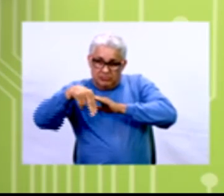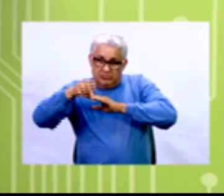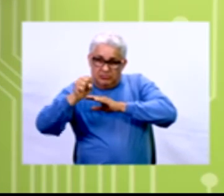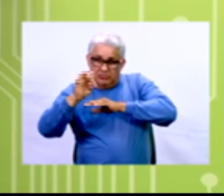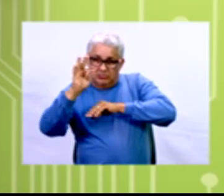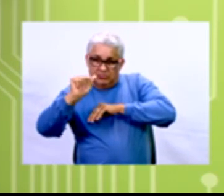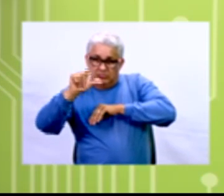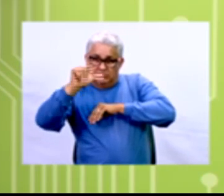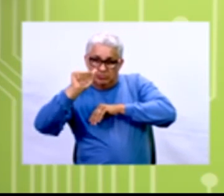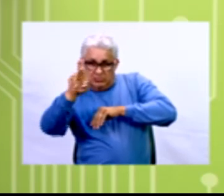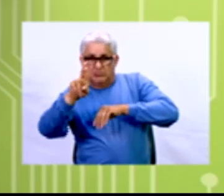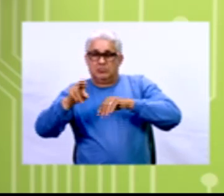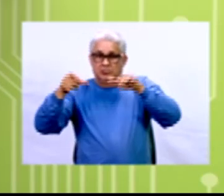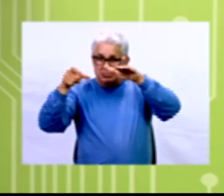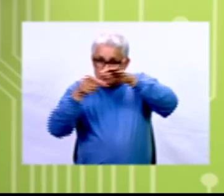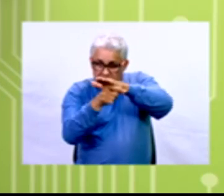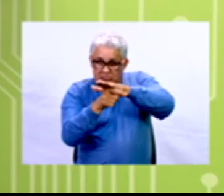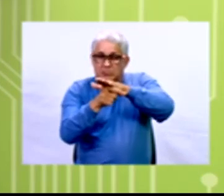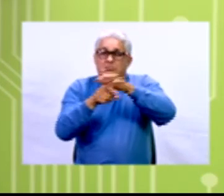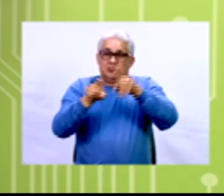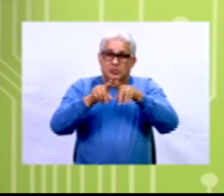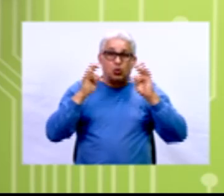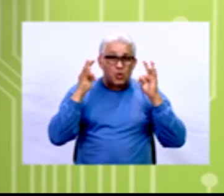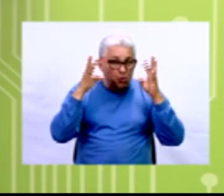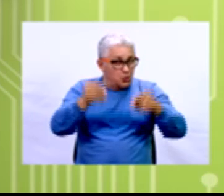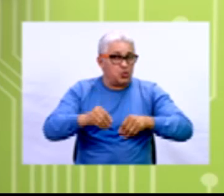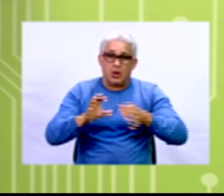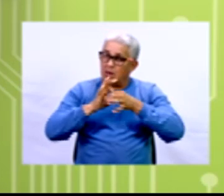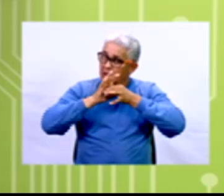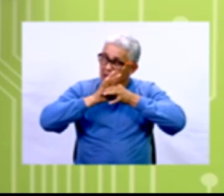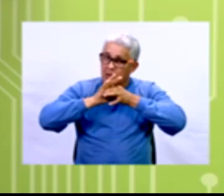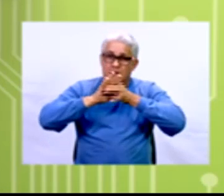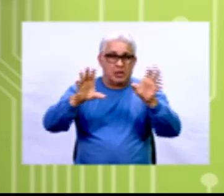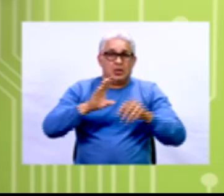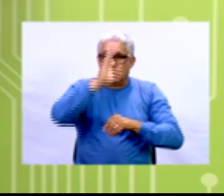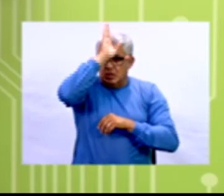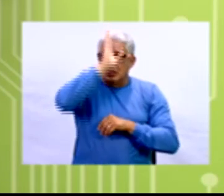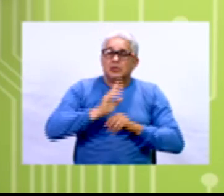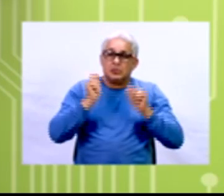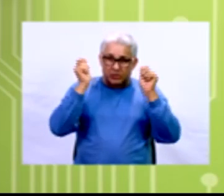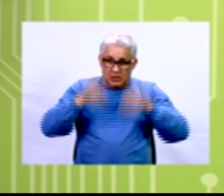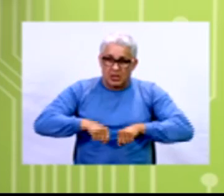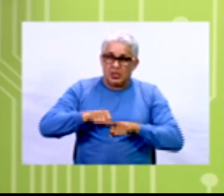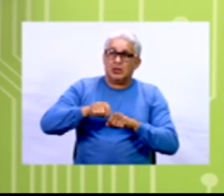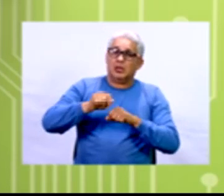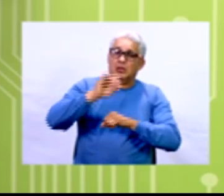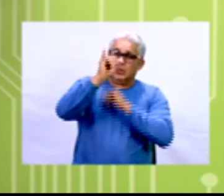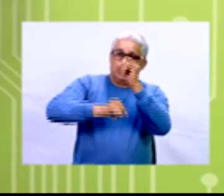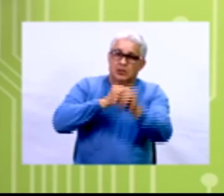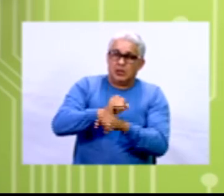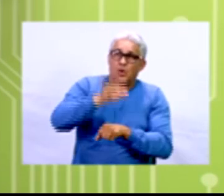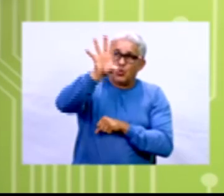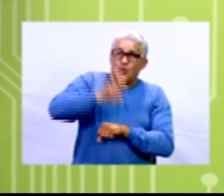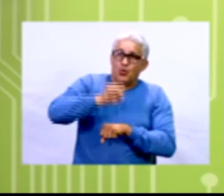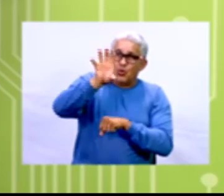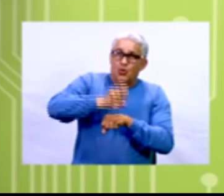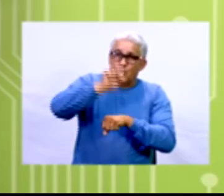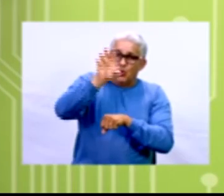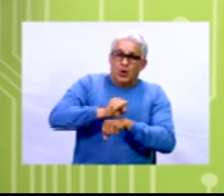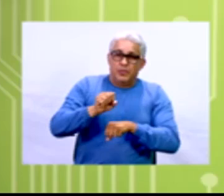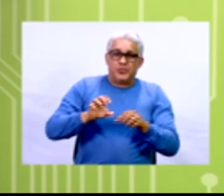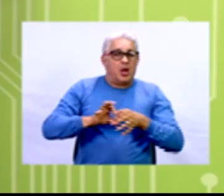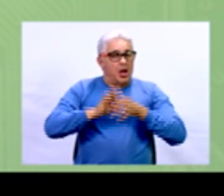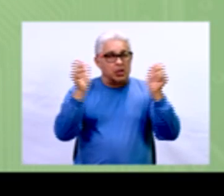para instalação. Todos os aplicativos são livres, gratuitos, que vocês podem baixar da internet e utilizar